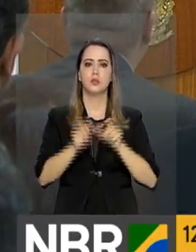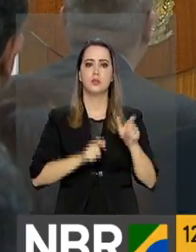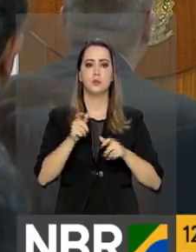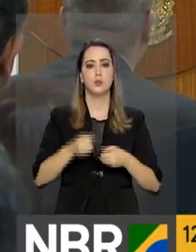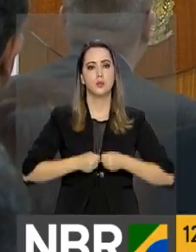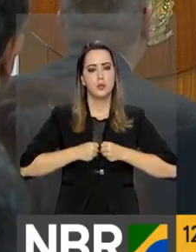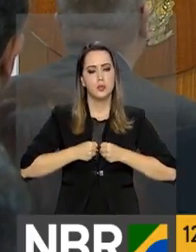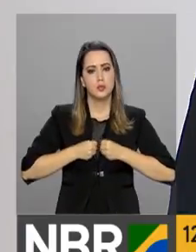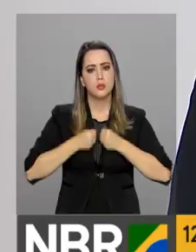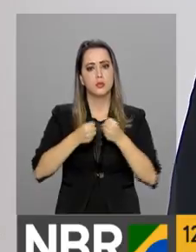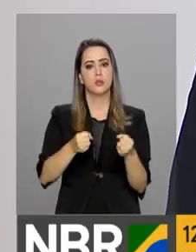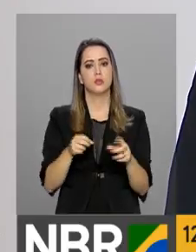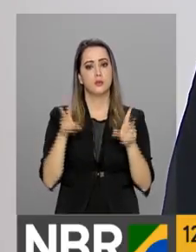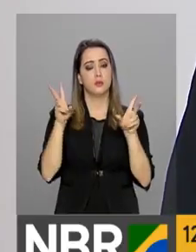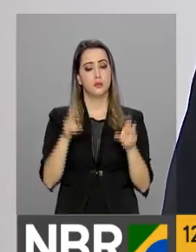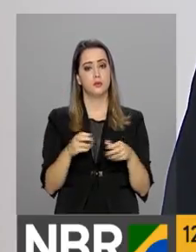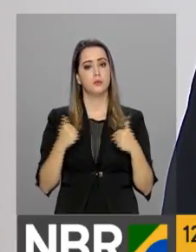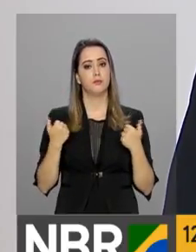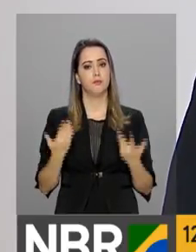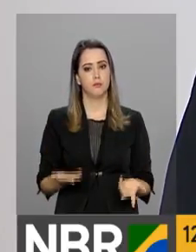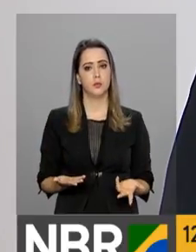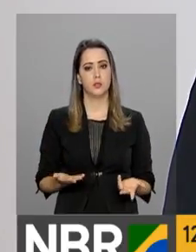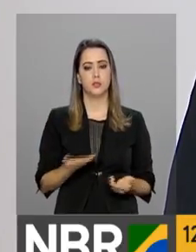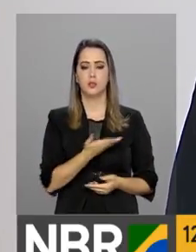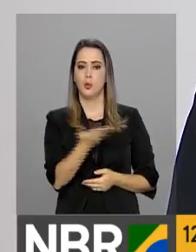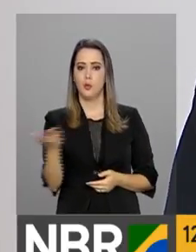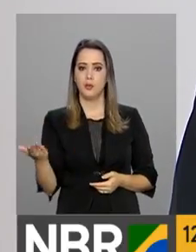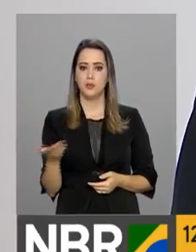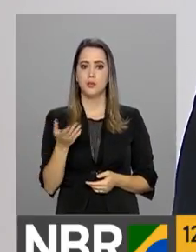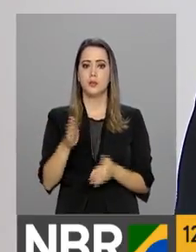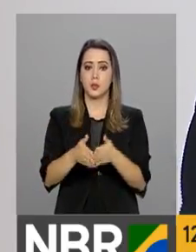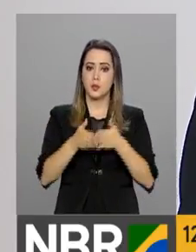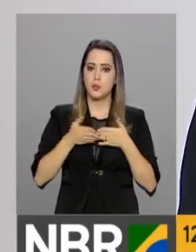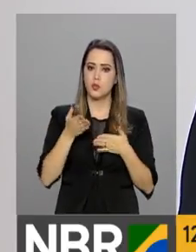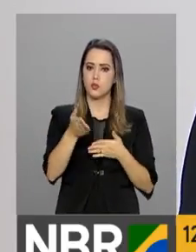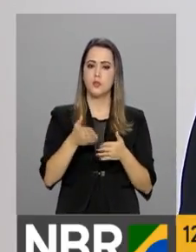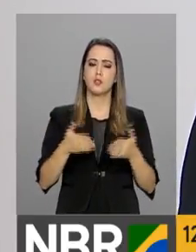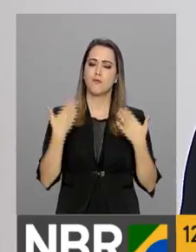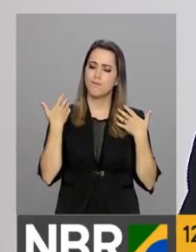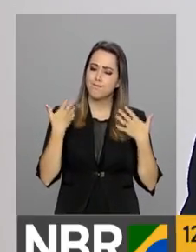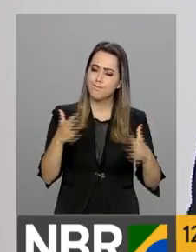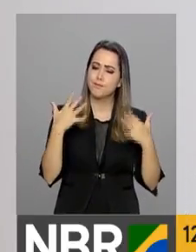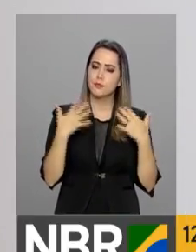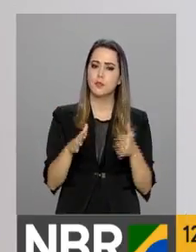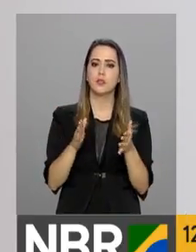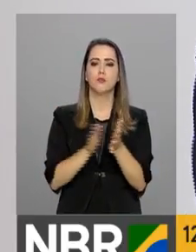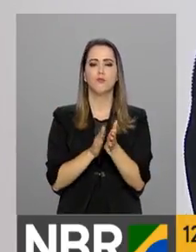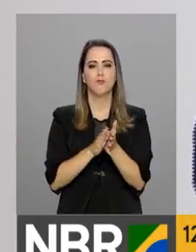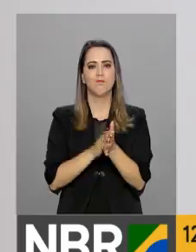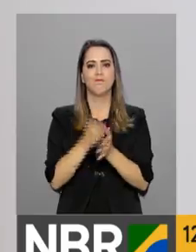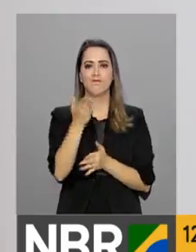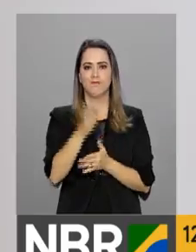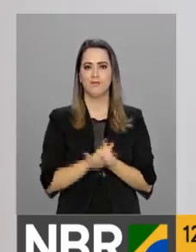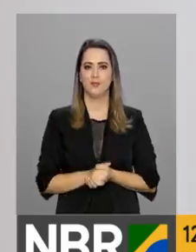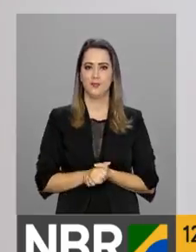a essa matéria e por isso a eles pedir um caloroso estimo após